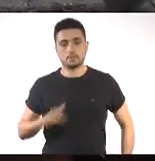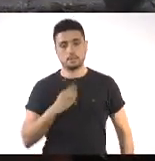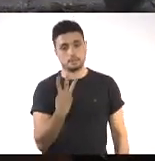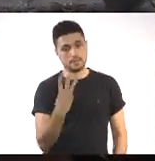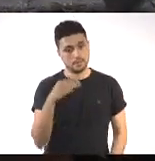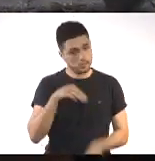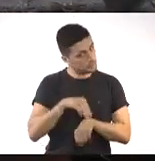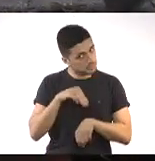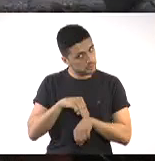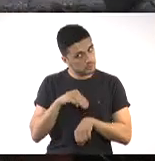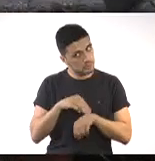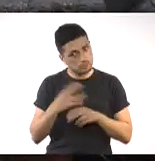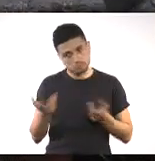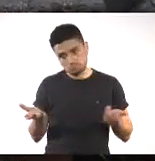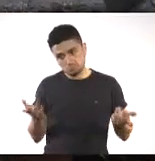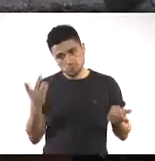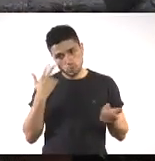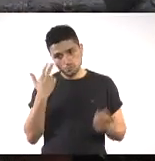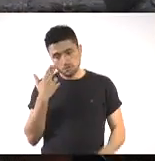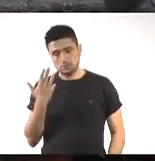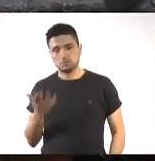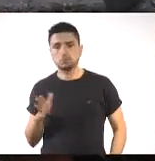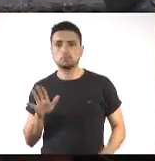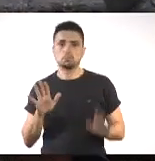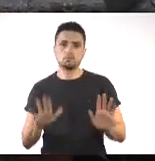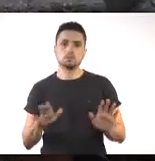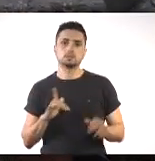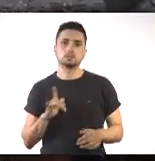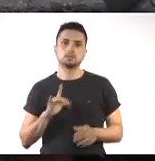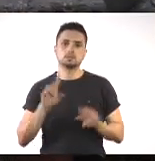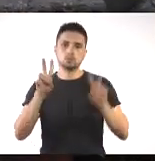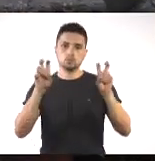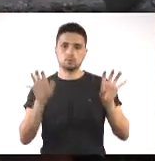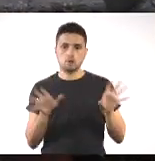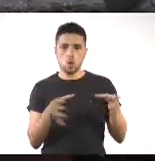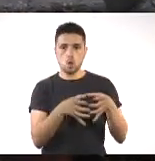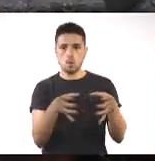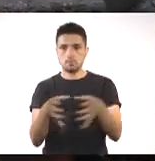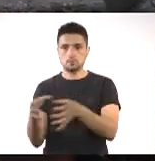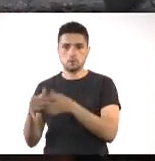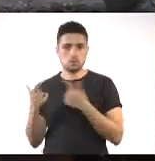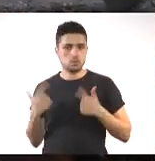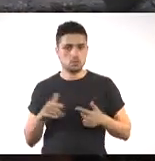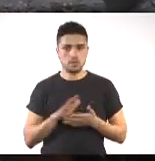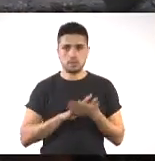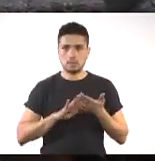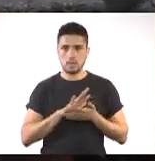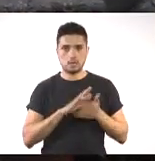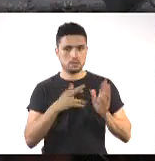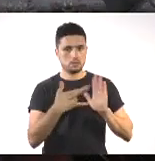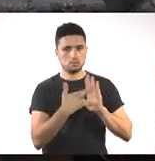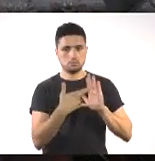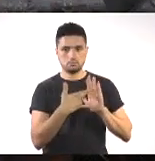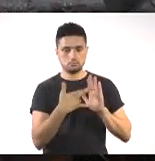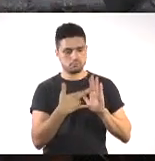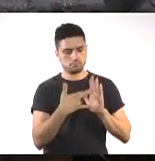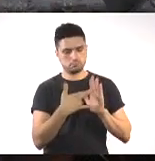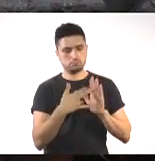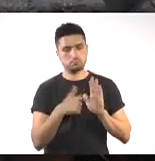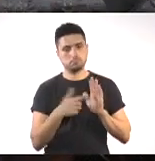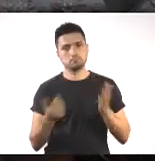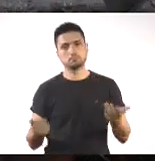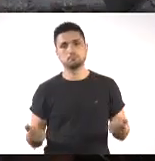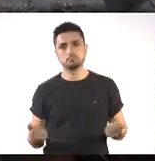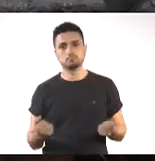3 minutos. Logicamente, em relação às comissões, não há nada escrito, não há previsão no regimento. Muitas das